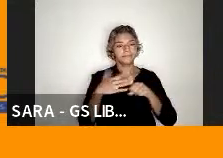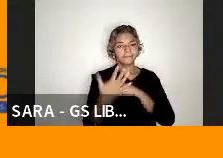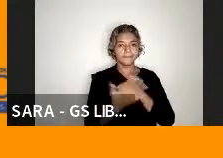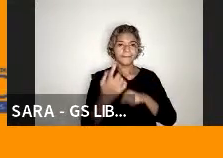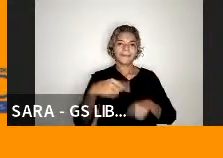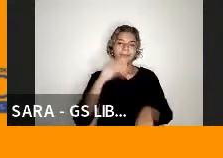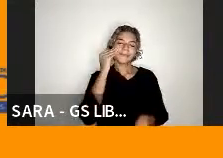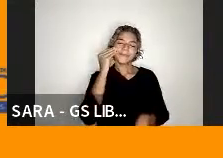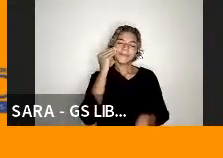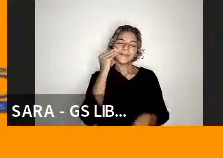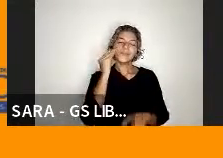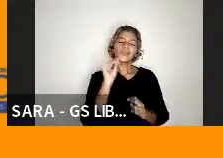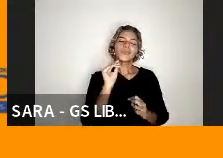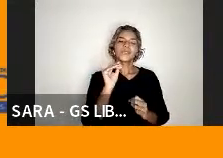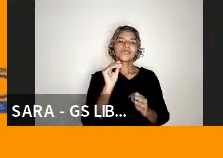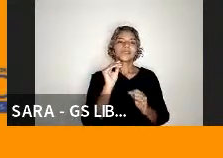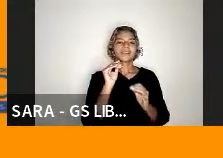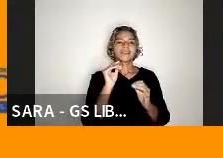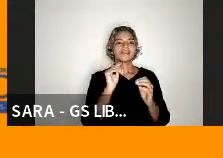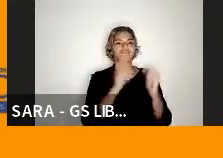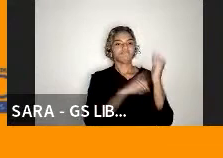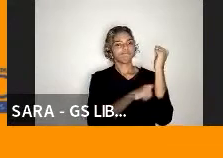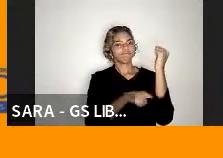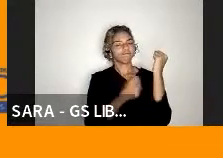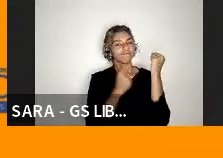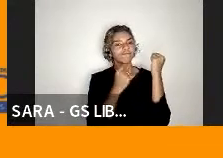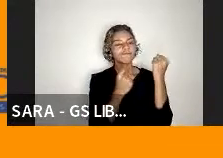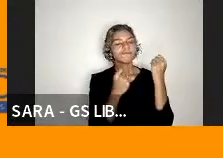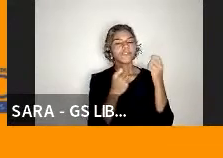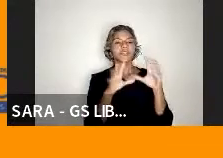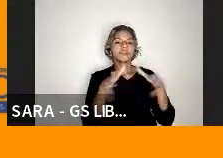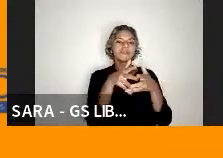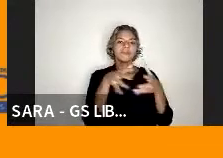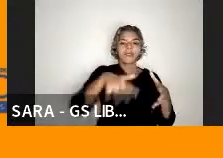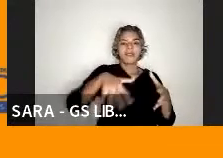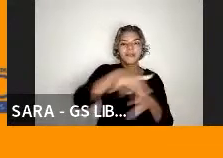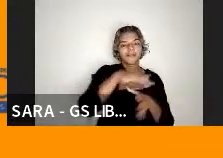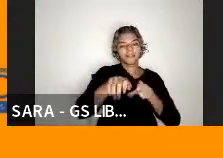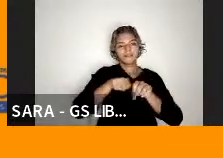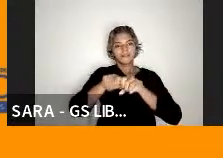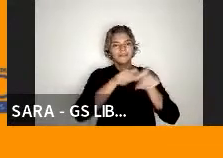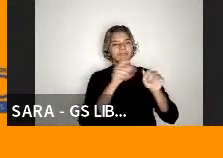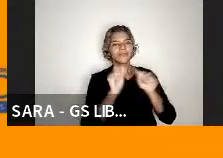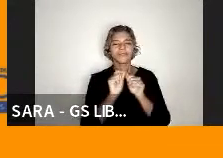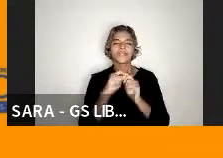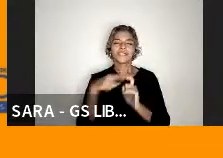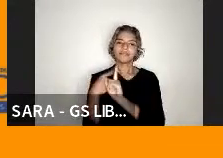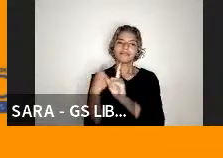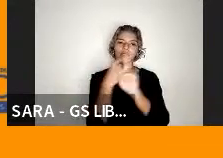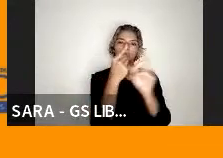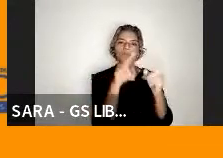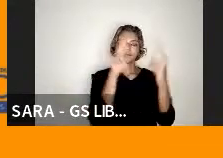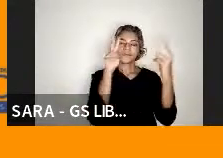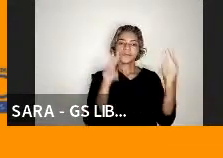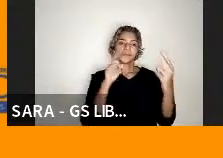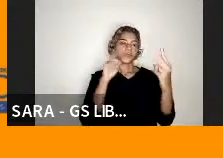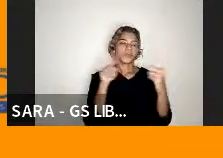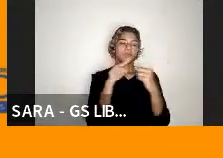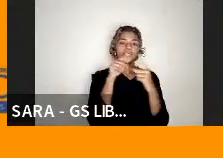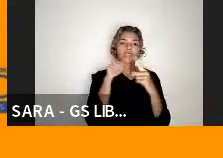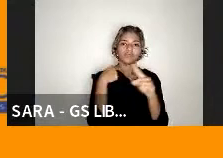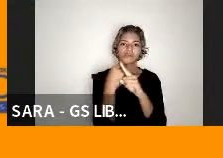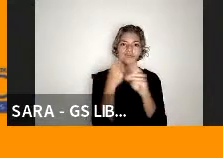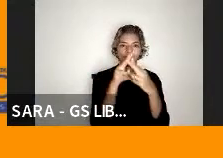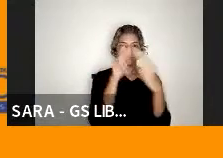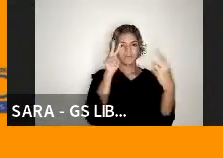espaços de formação a partir da realização de uma série de encontros virtuais, muito voltados também para